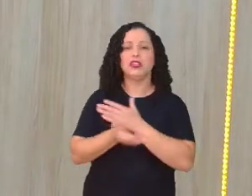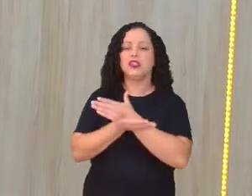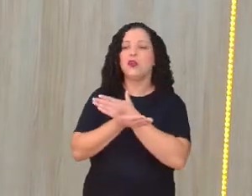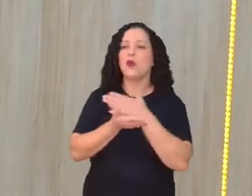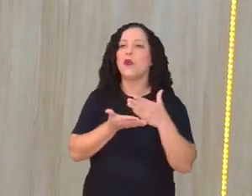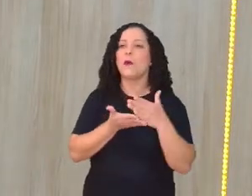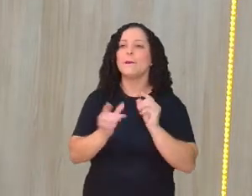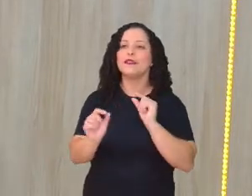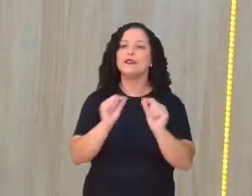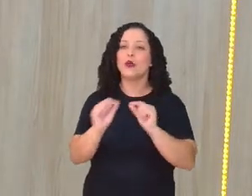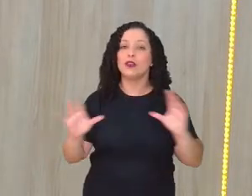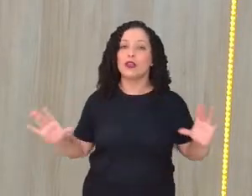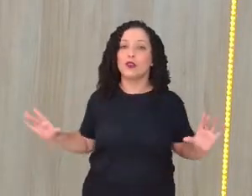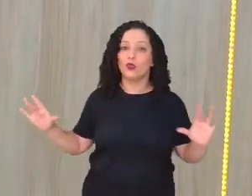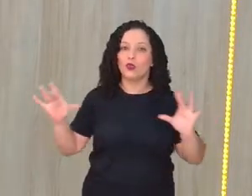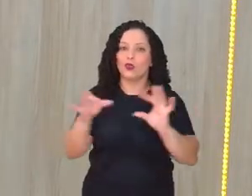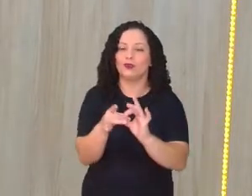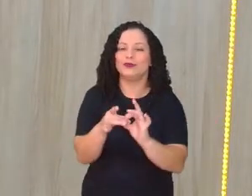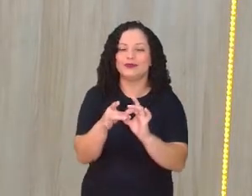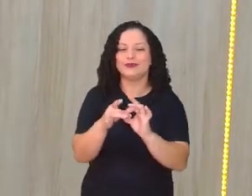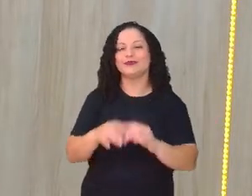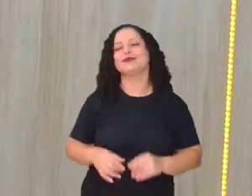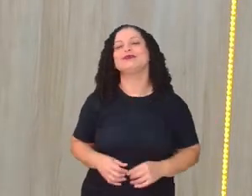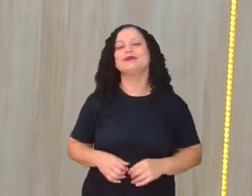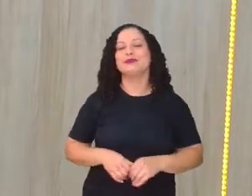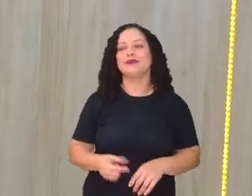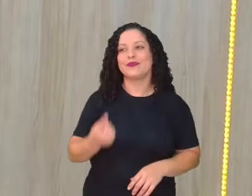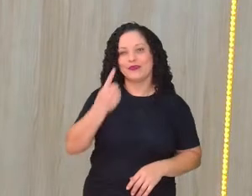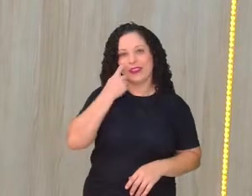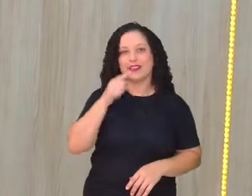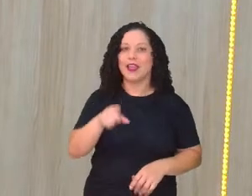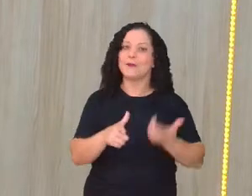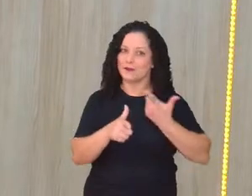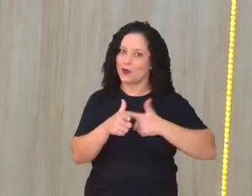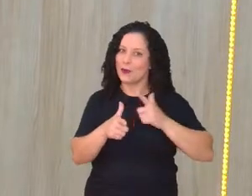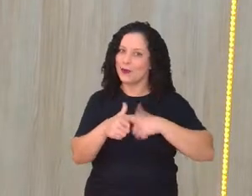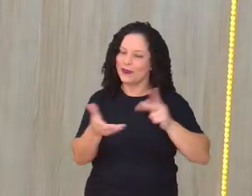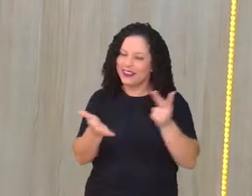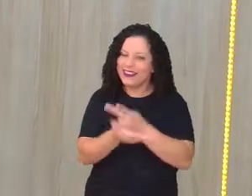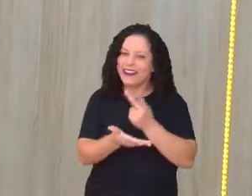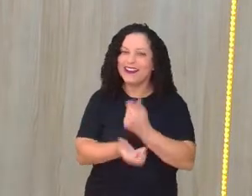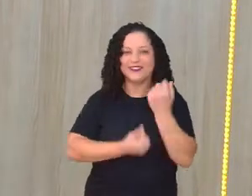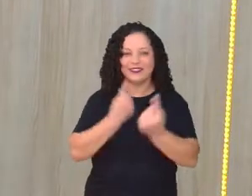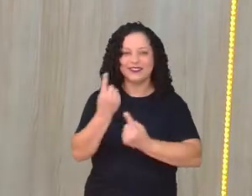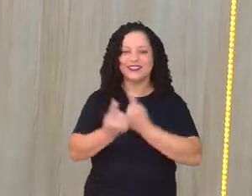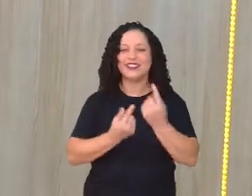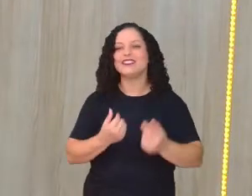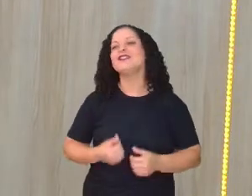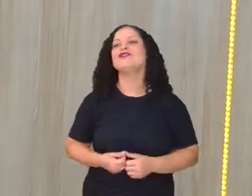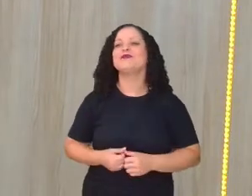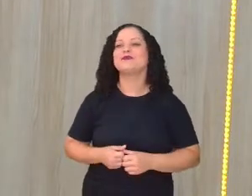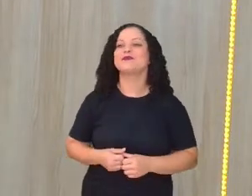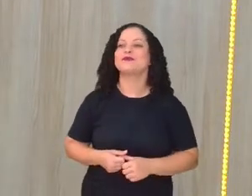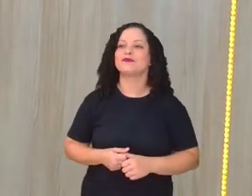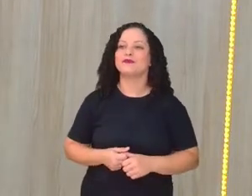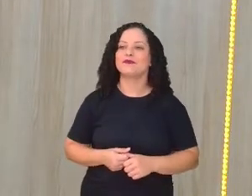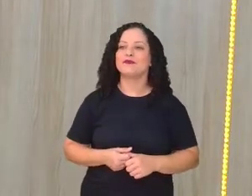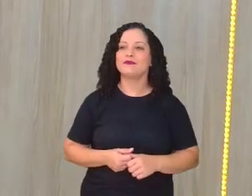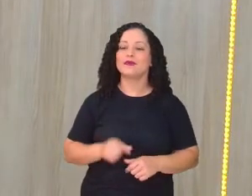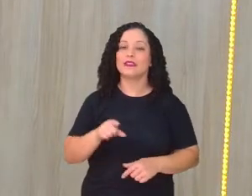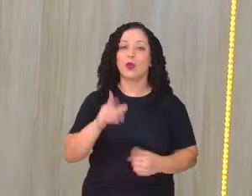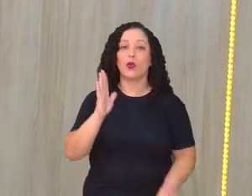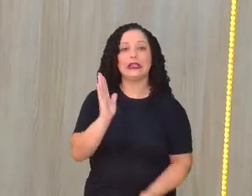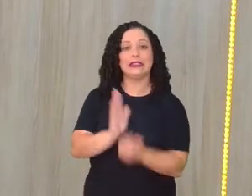e fundir os dois. Ó, veja, o problema tá vendo do ao vivo. Então, nesse sentido, ó, fundaram